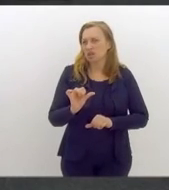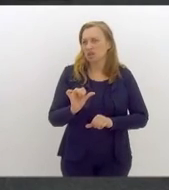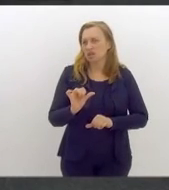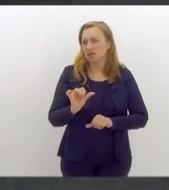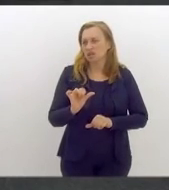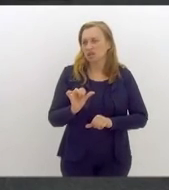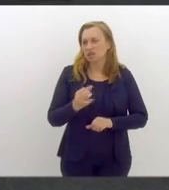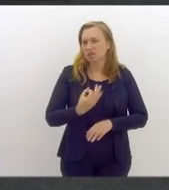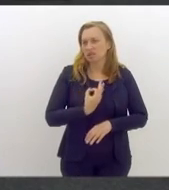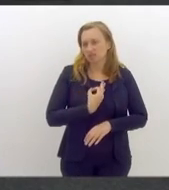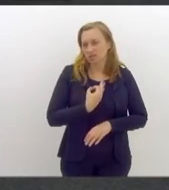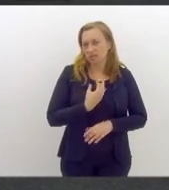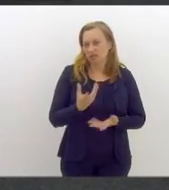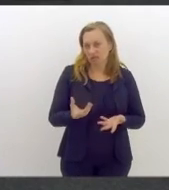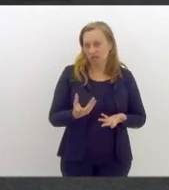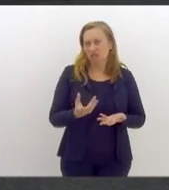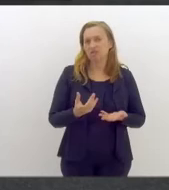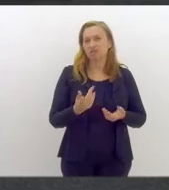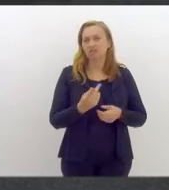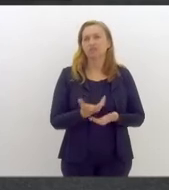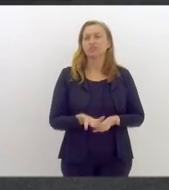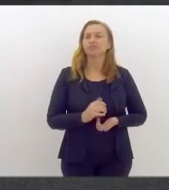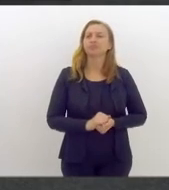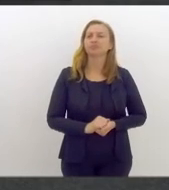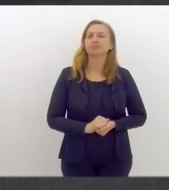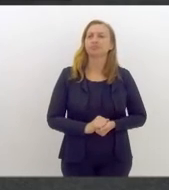de medalhas de condecorações.